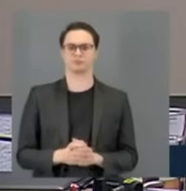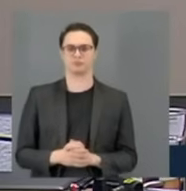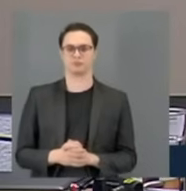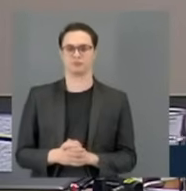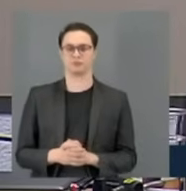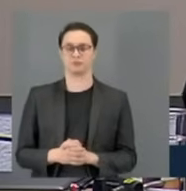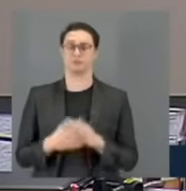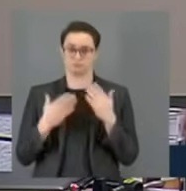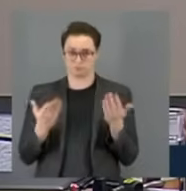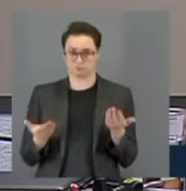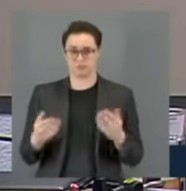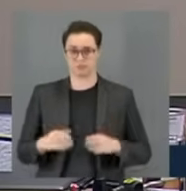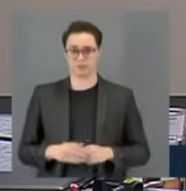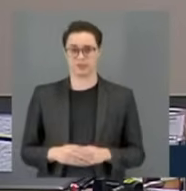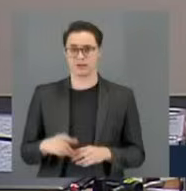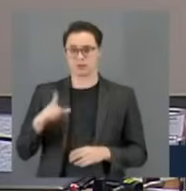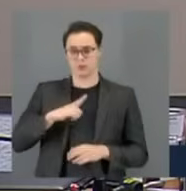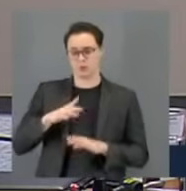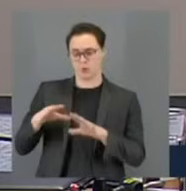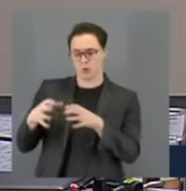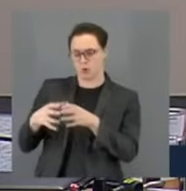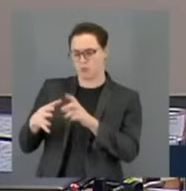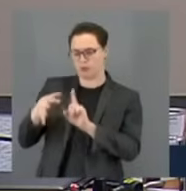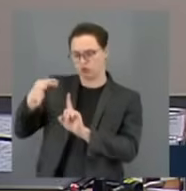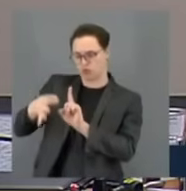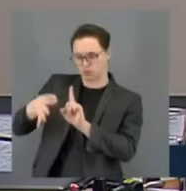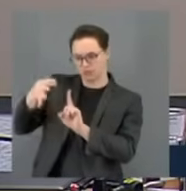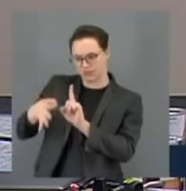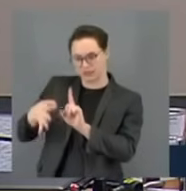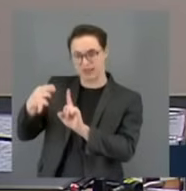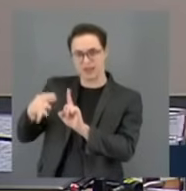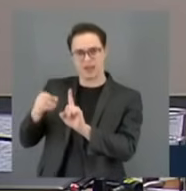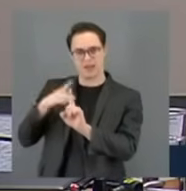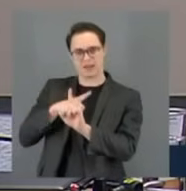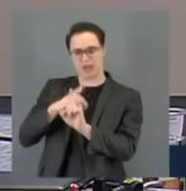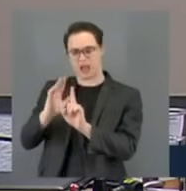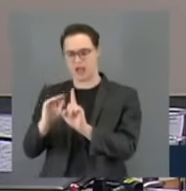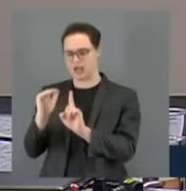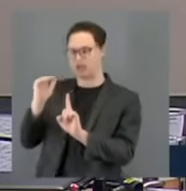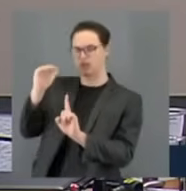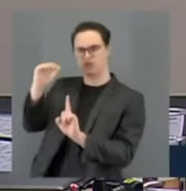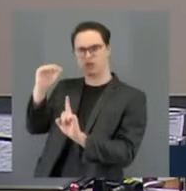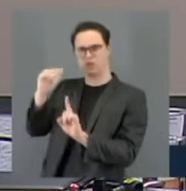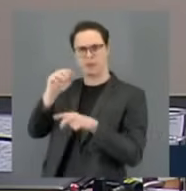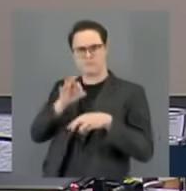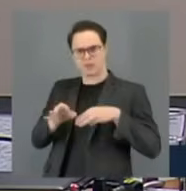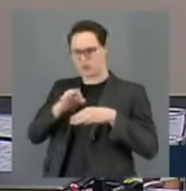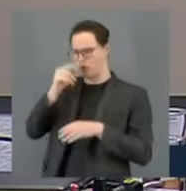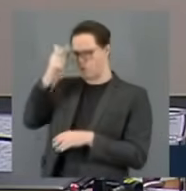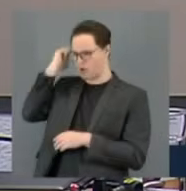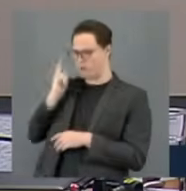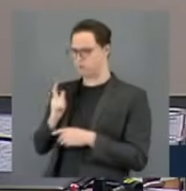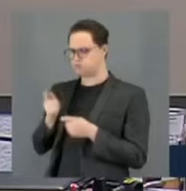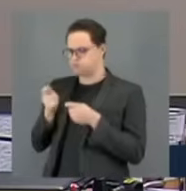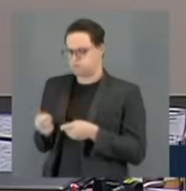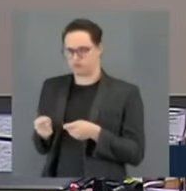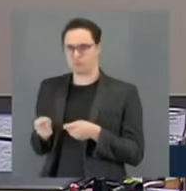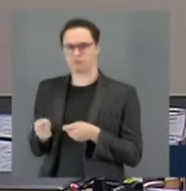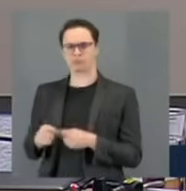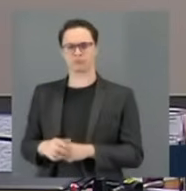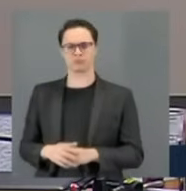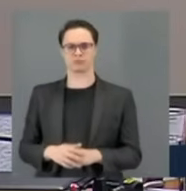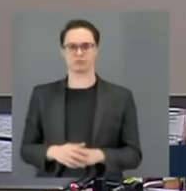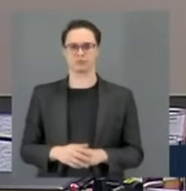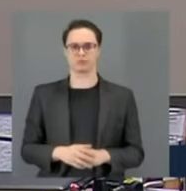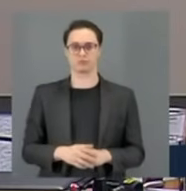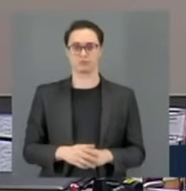E eles são conduzidos pelo ministro Alexandre de Moraes de forma truculenta. Após os comentários